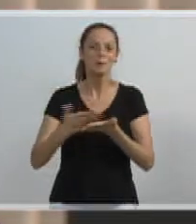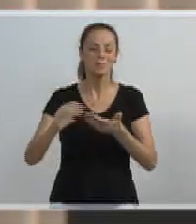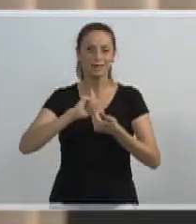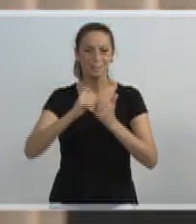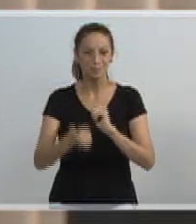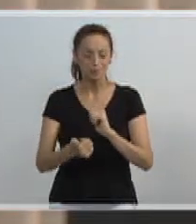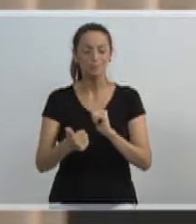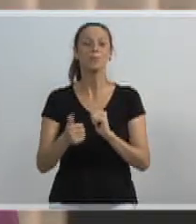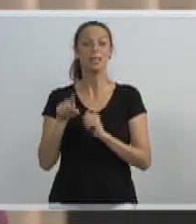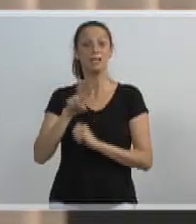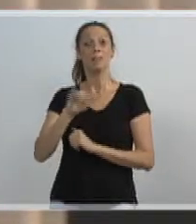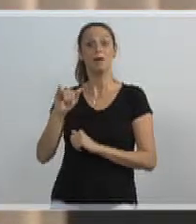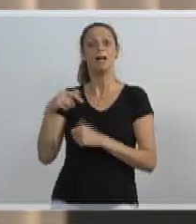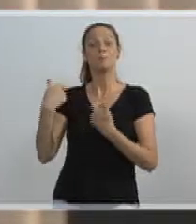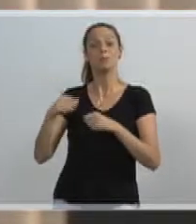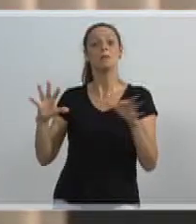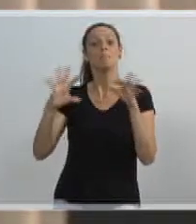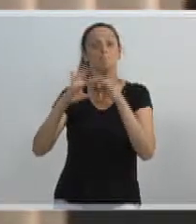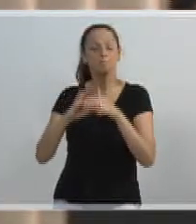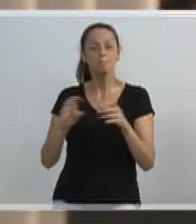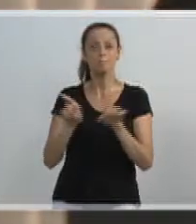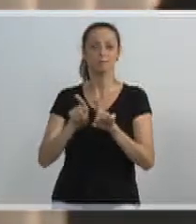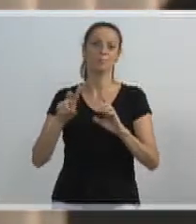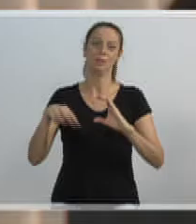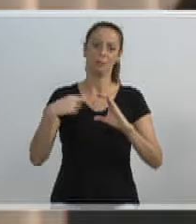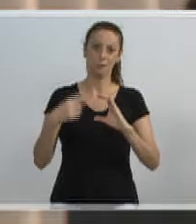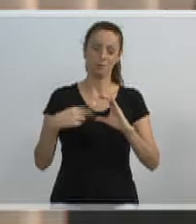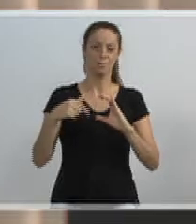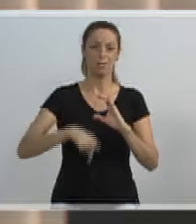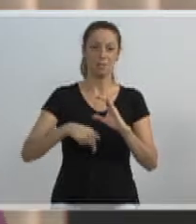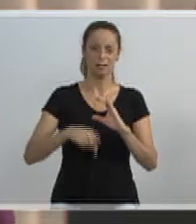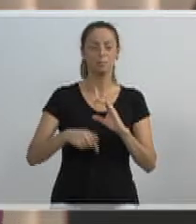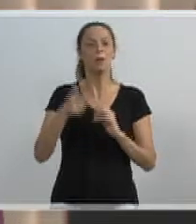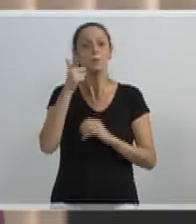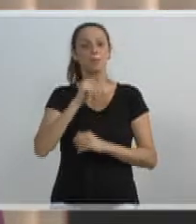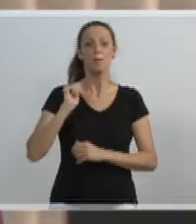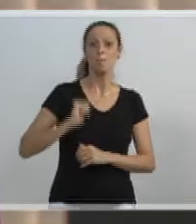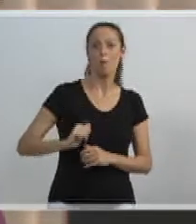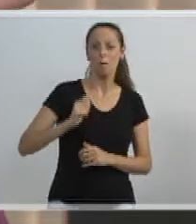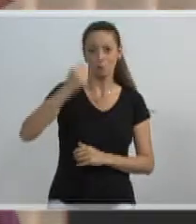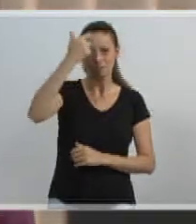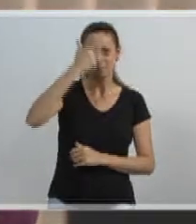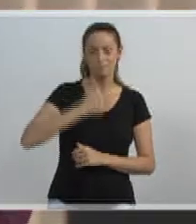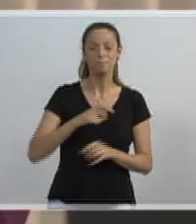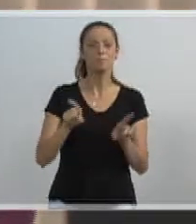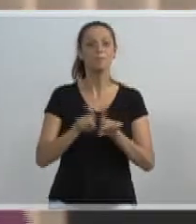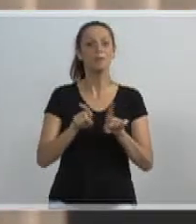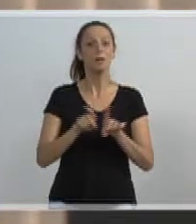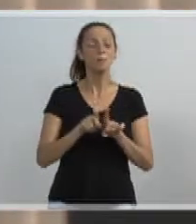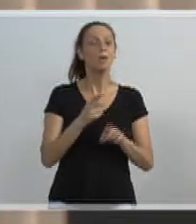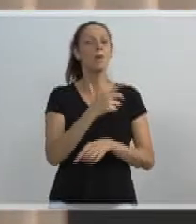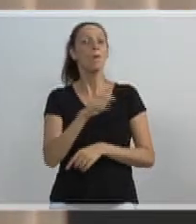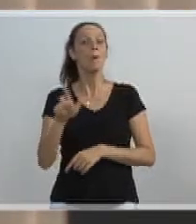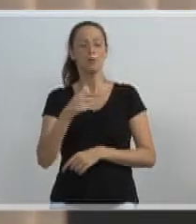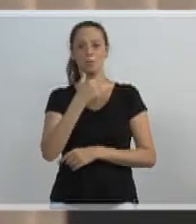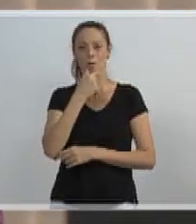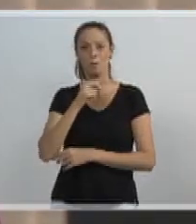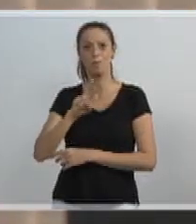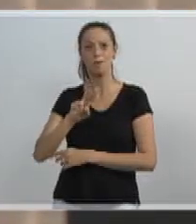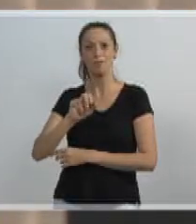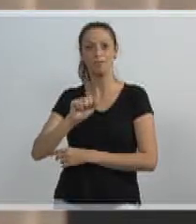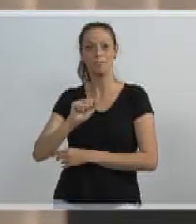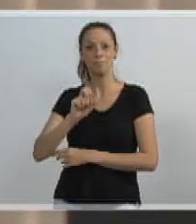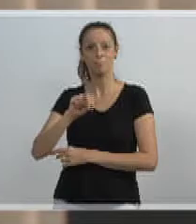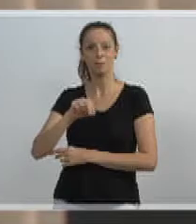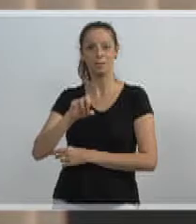para passar por algumas questões, para poder agilizar a questão do Bolsa Atleta, enfim. O próprio Vanderlei também, que foi aqui homenageado como técnico,